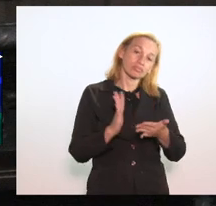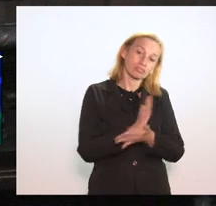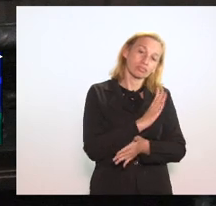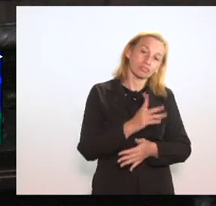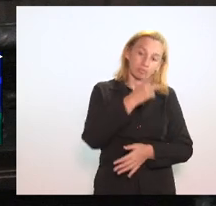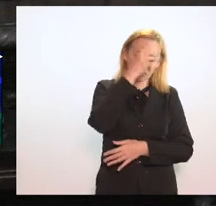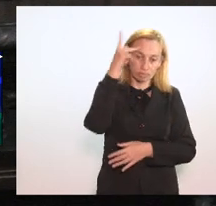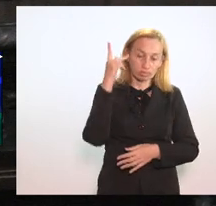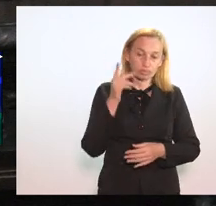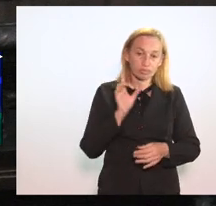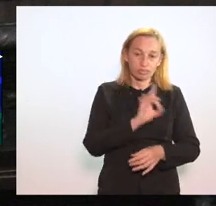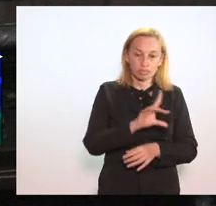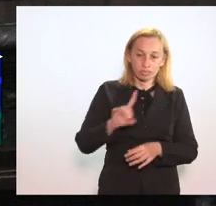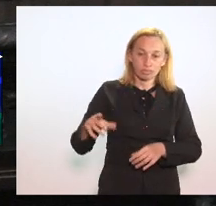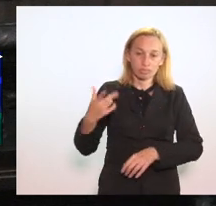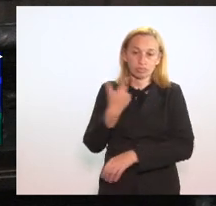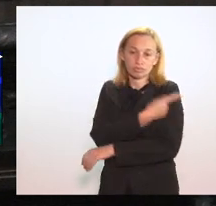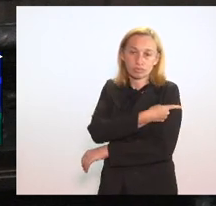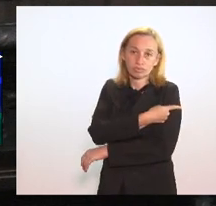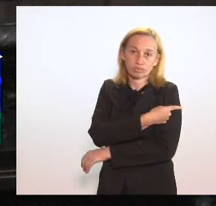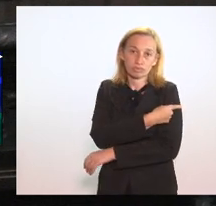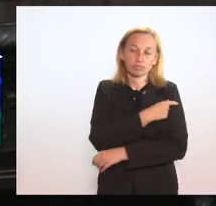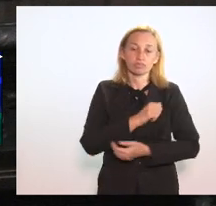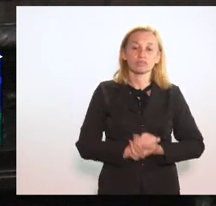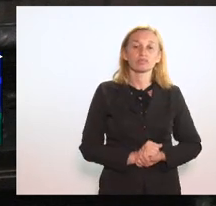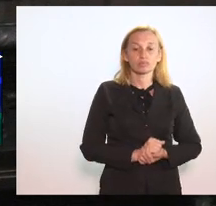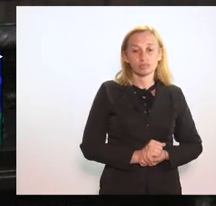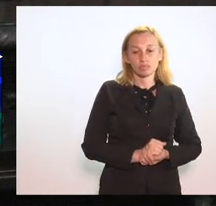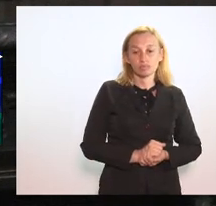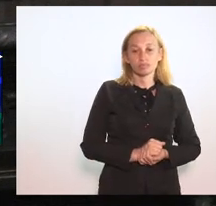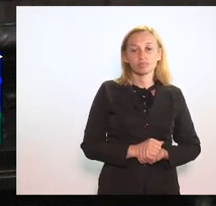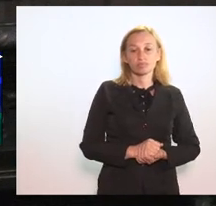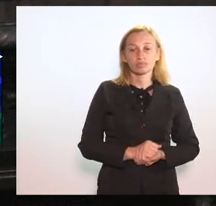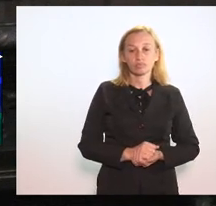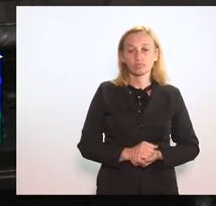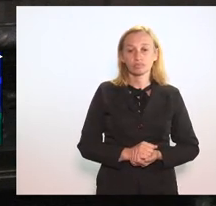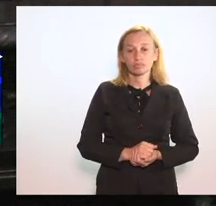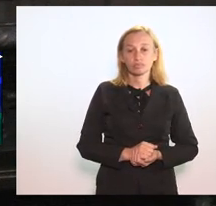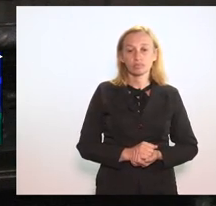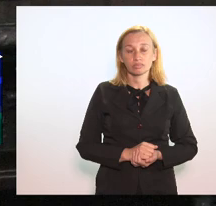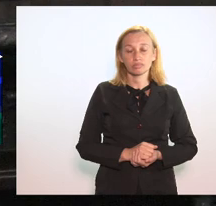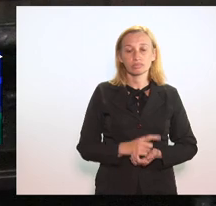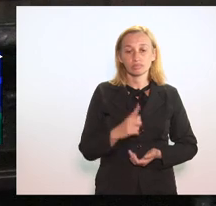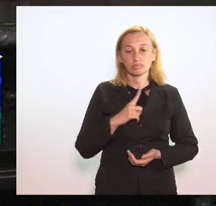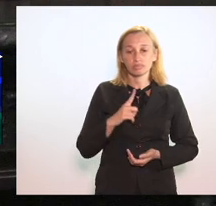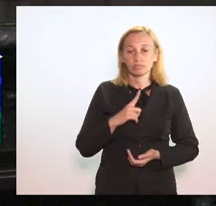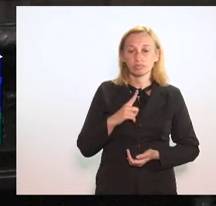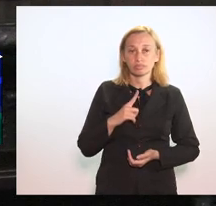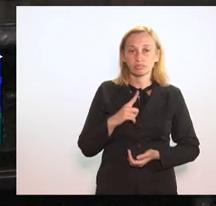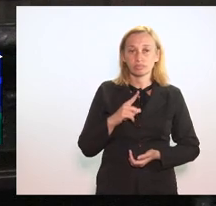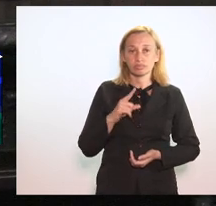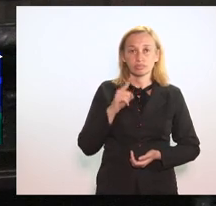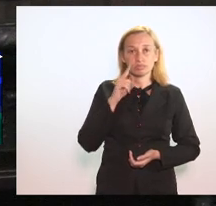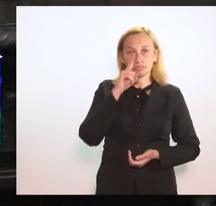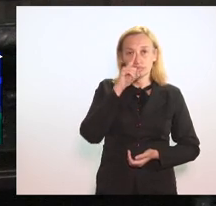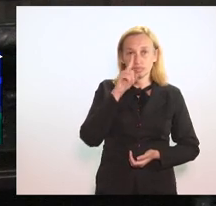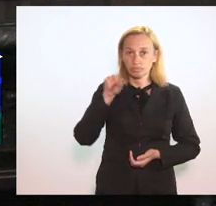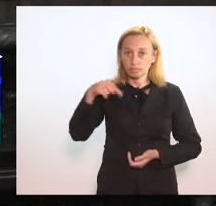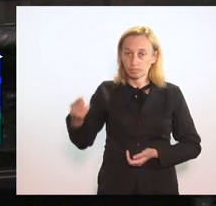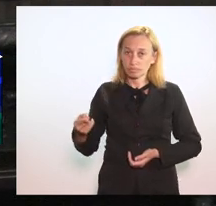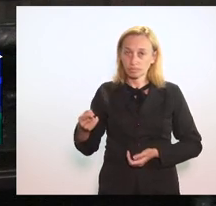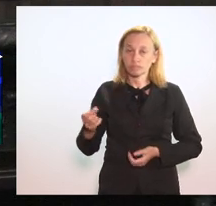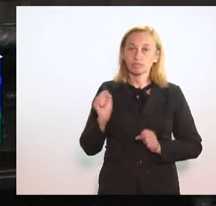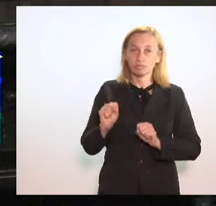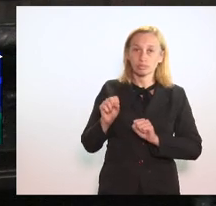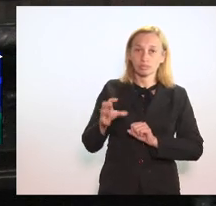aplicada e menos risco para aquelas pessoas que possam contrair a doença e